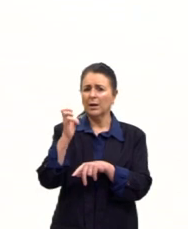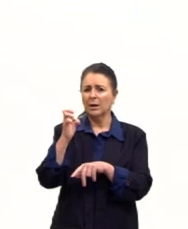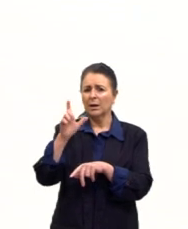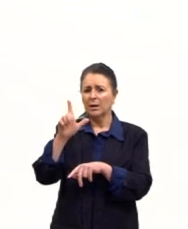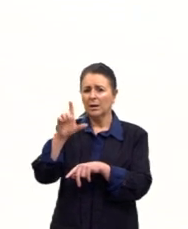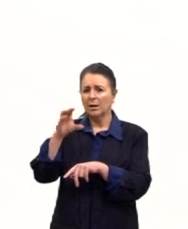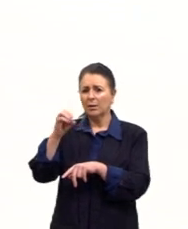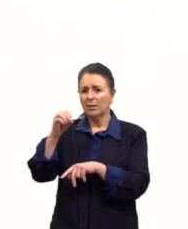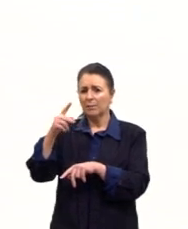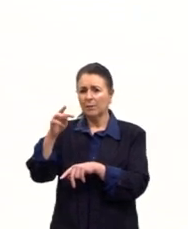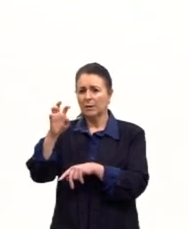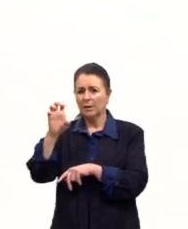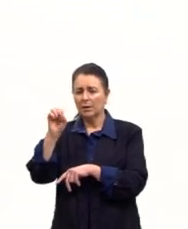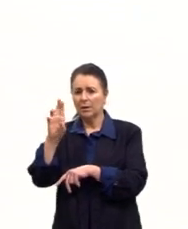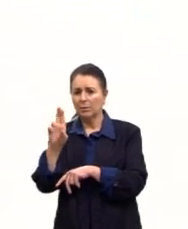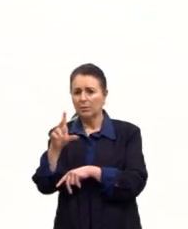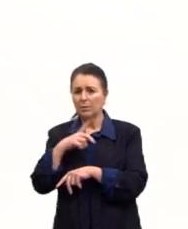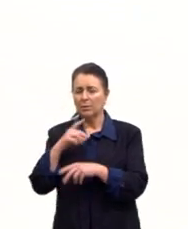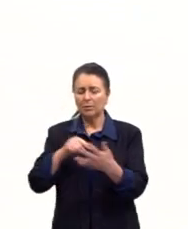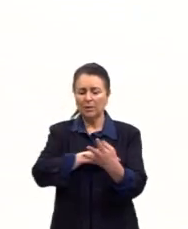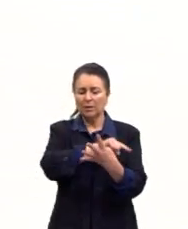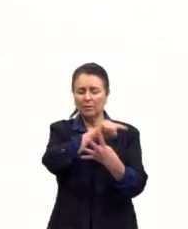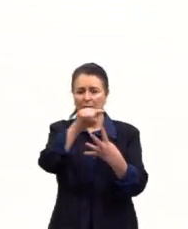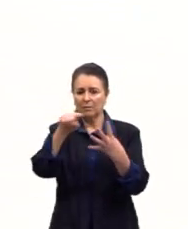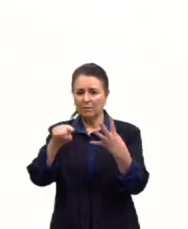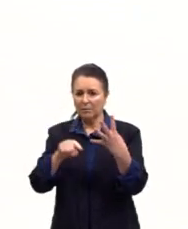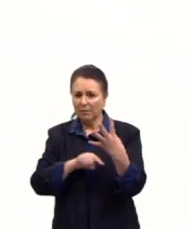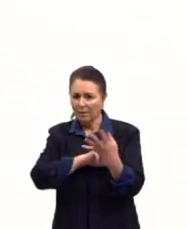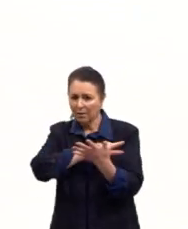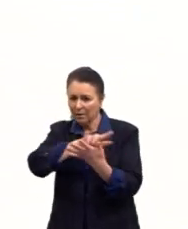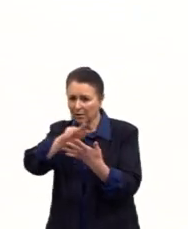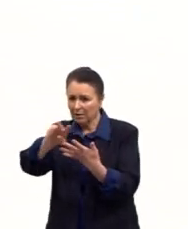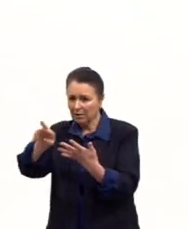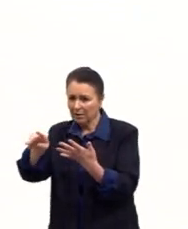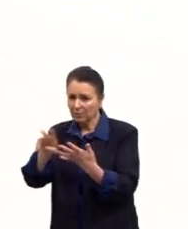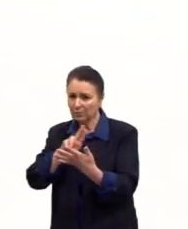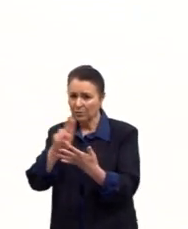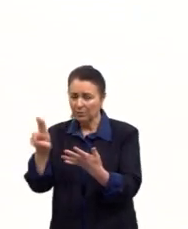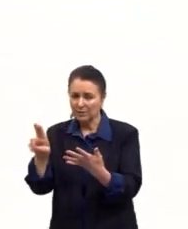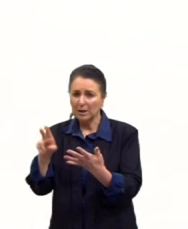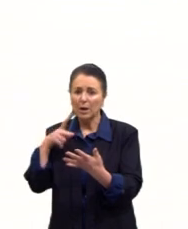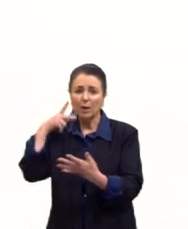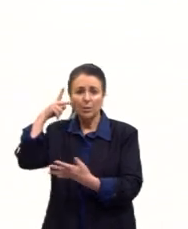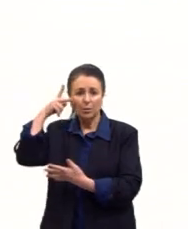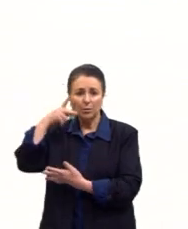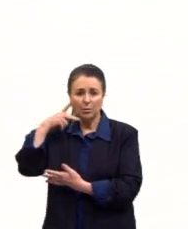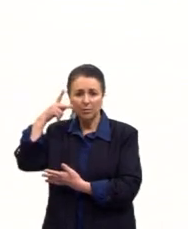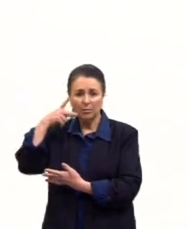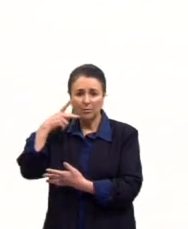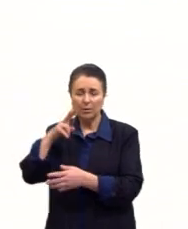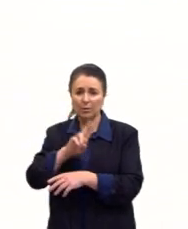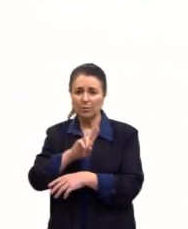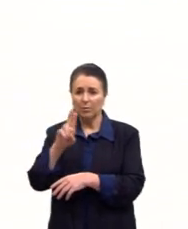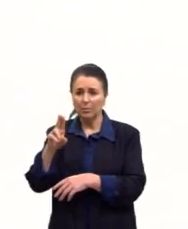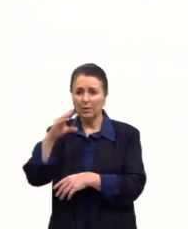lavadeira e corta a água e lá né no Piauí elas são conhecidas como catirina para